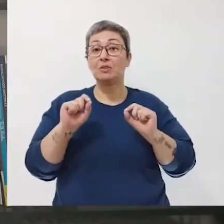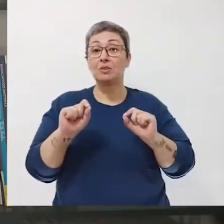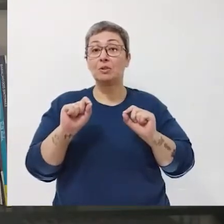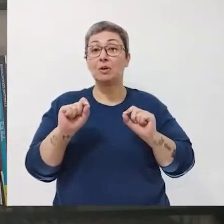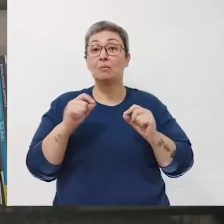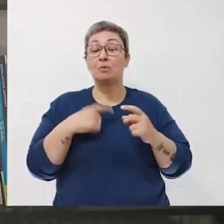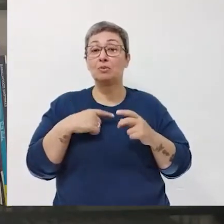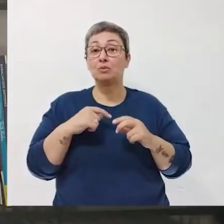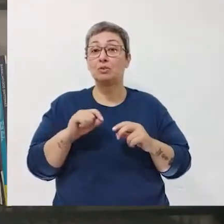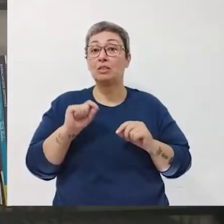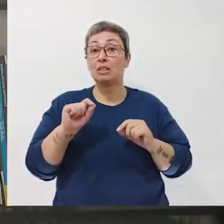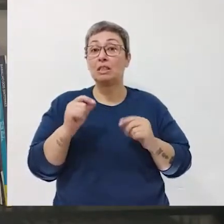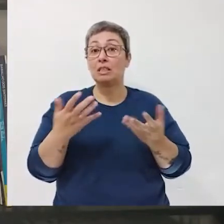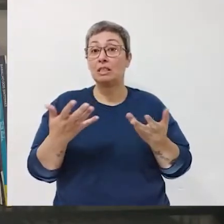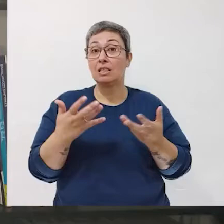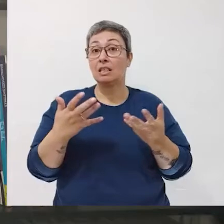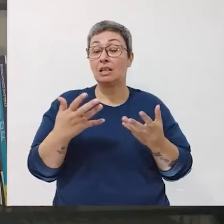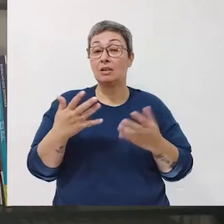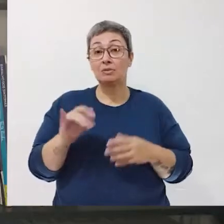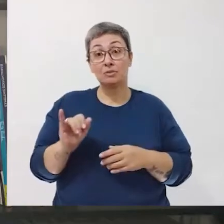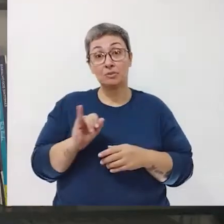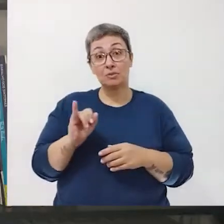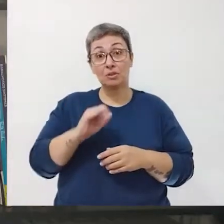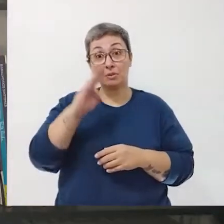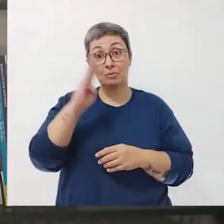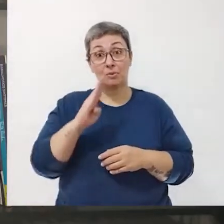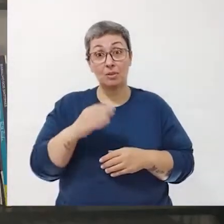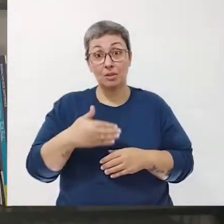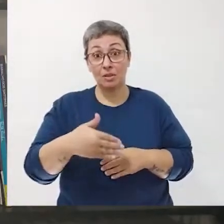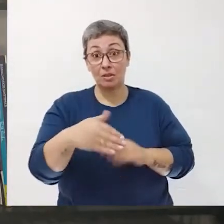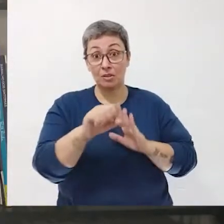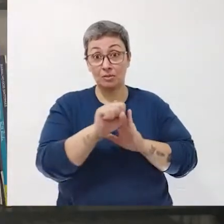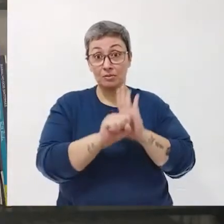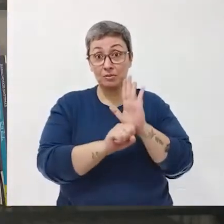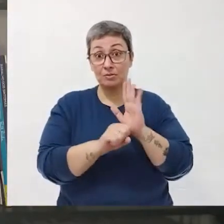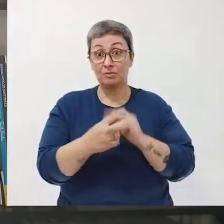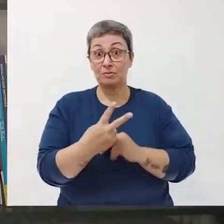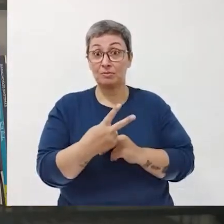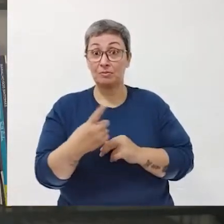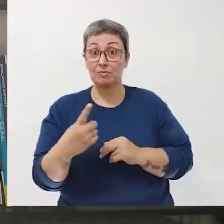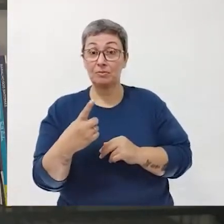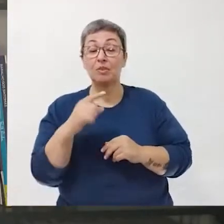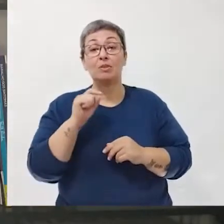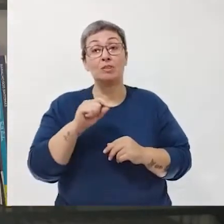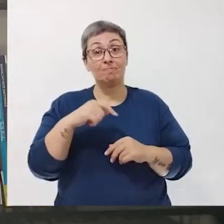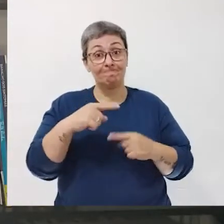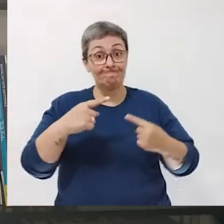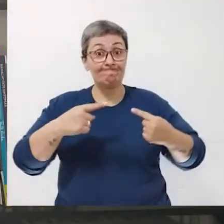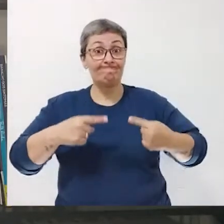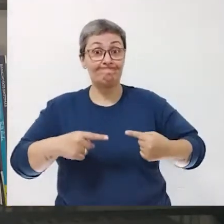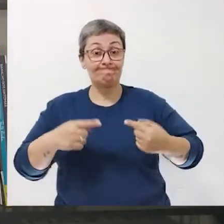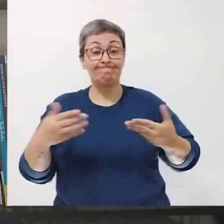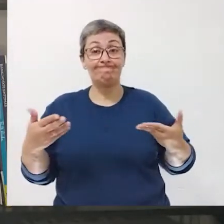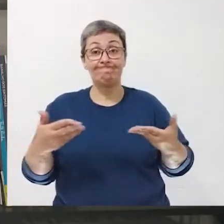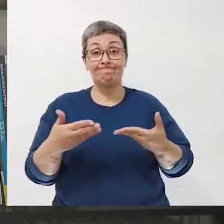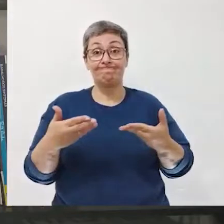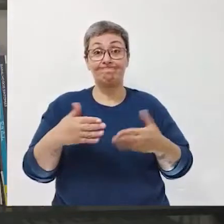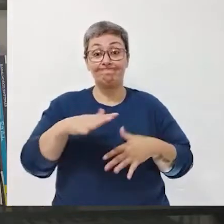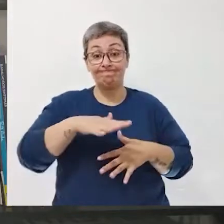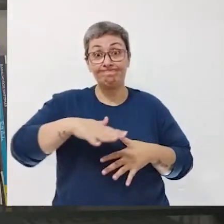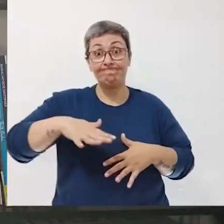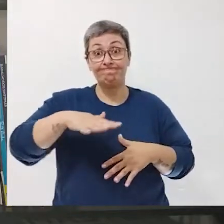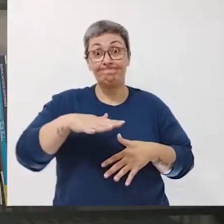pode esperar da energia brasileira agora no século XXI. E um dos grandes desafios do setor